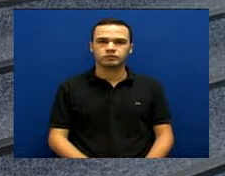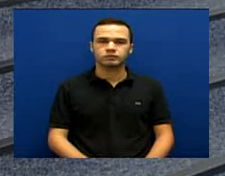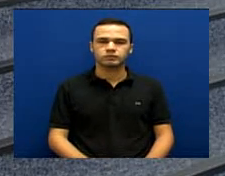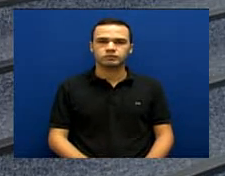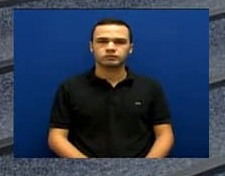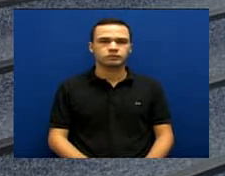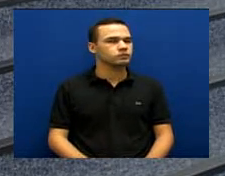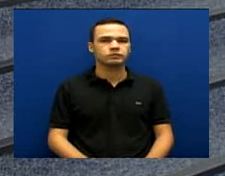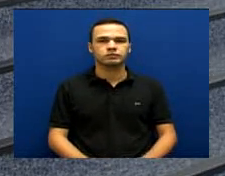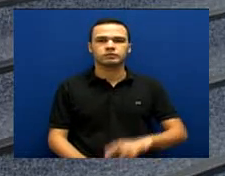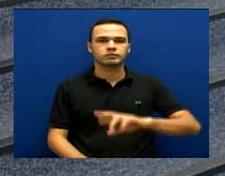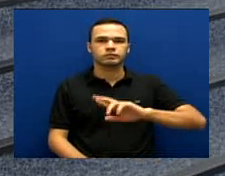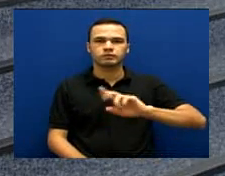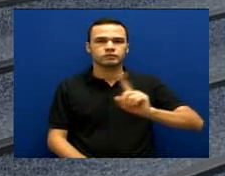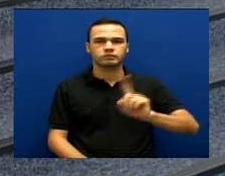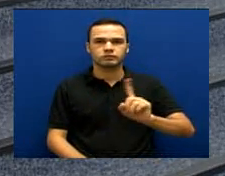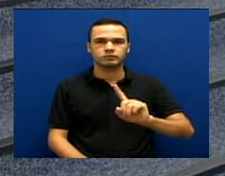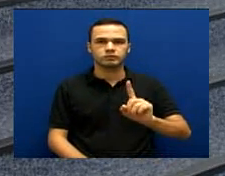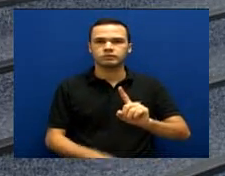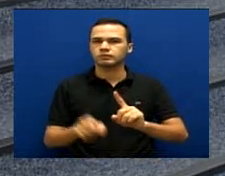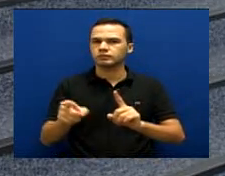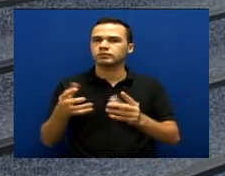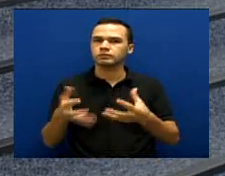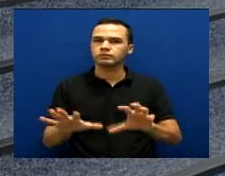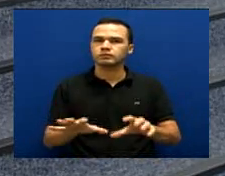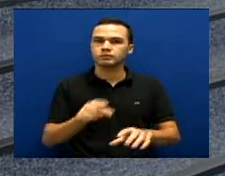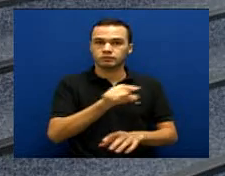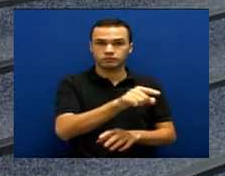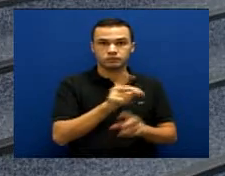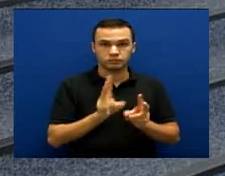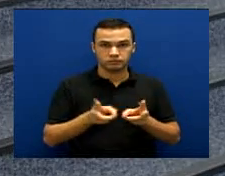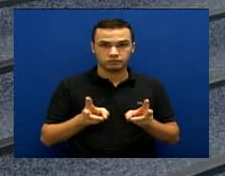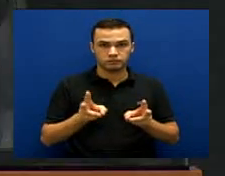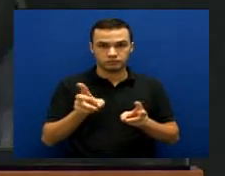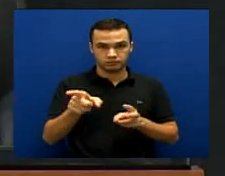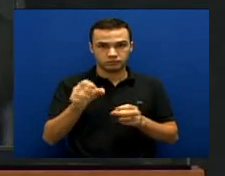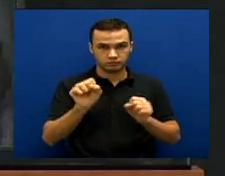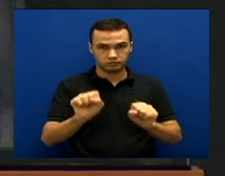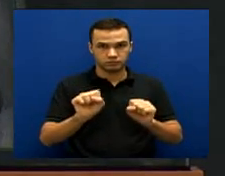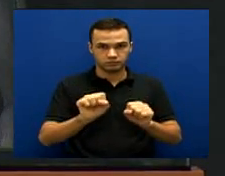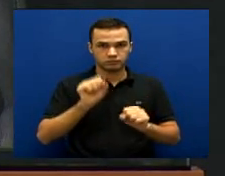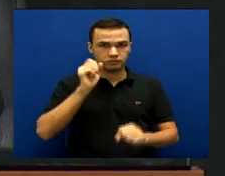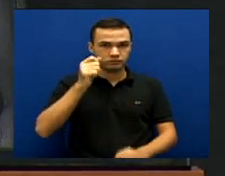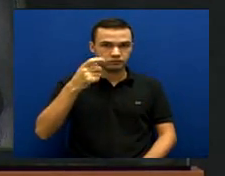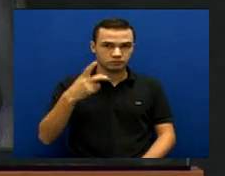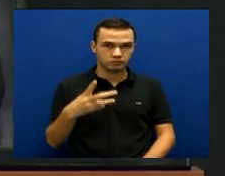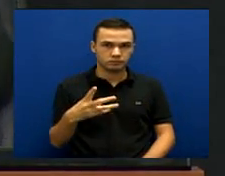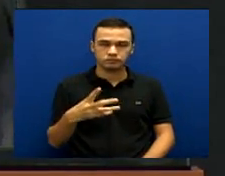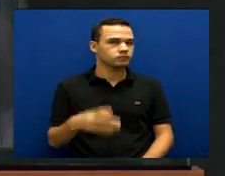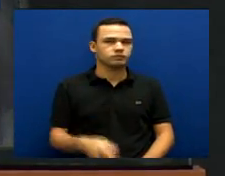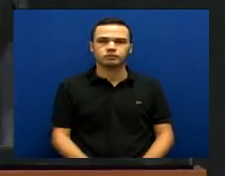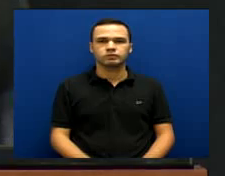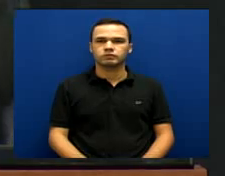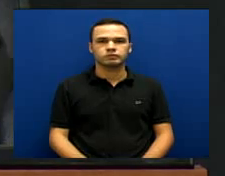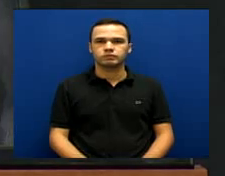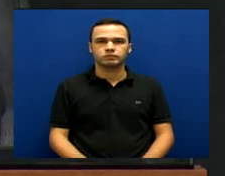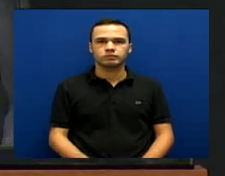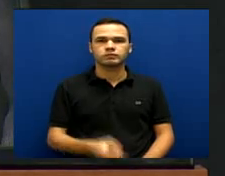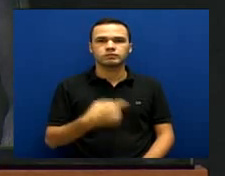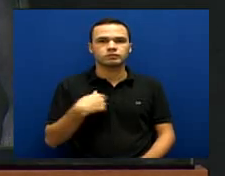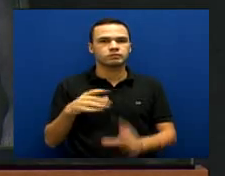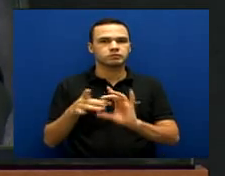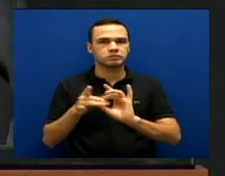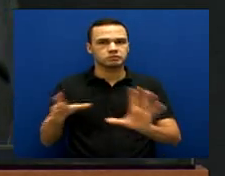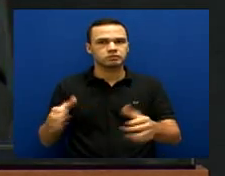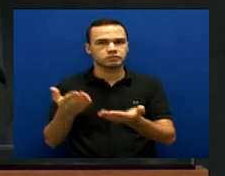não lhes a eles não querem jogar quiser usar a palavra não eu toda a